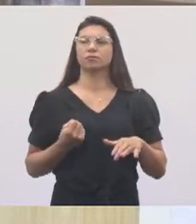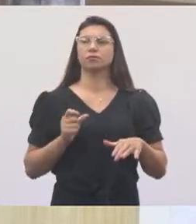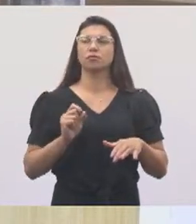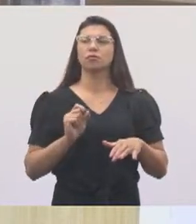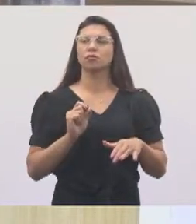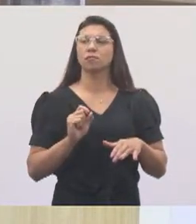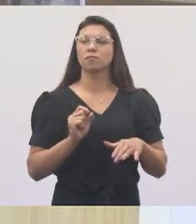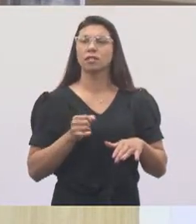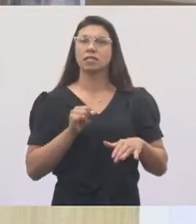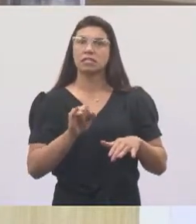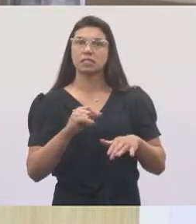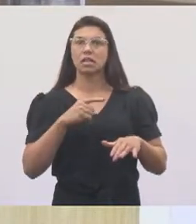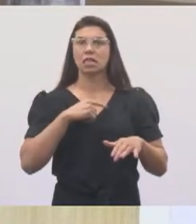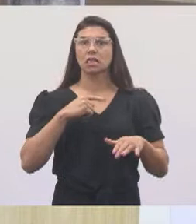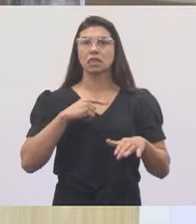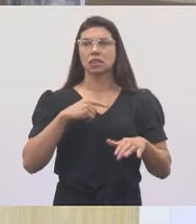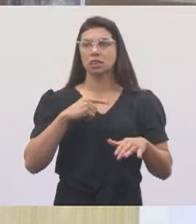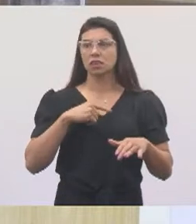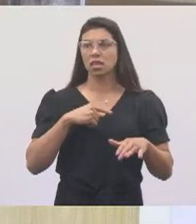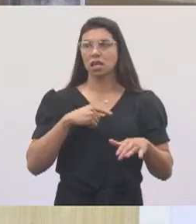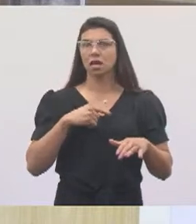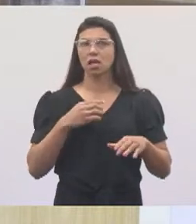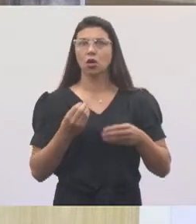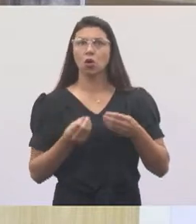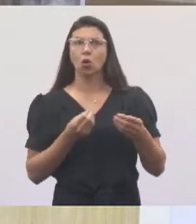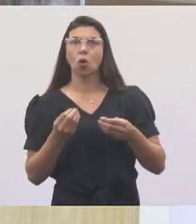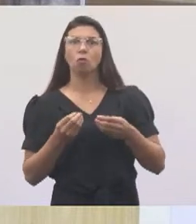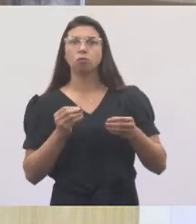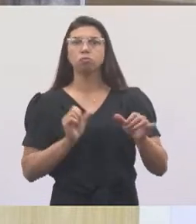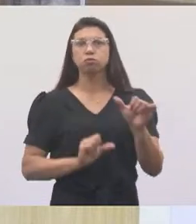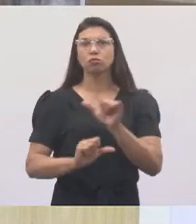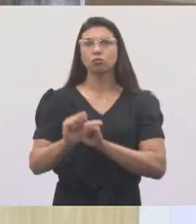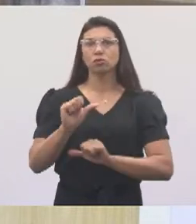consulto o plenário se há alguma objeção em invertermos a pauta,